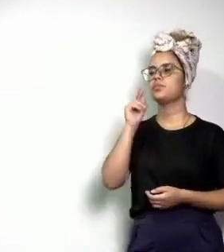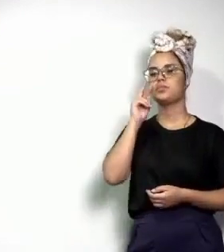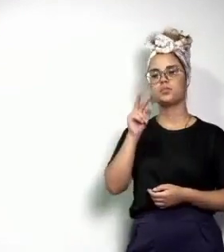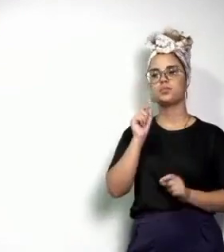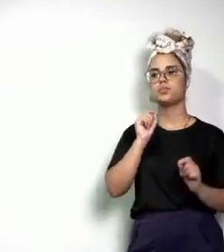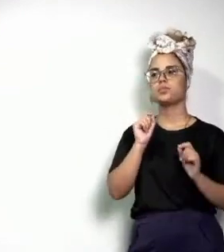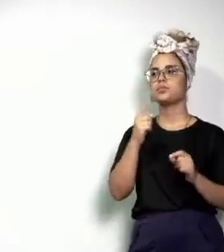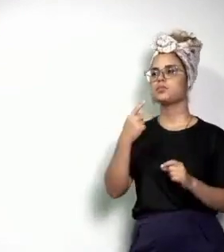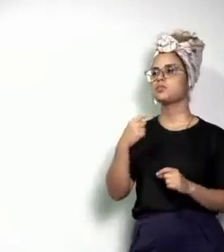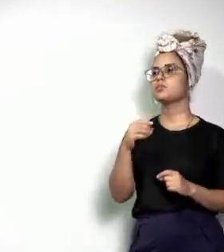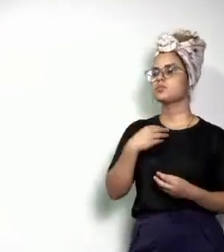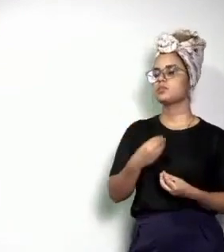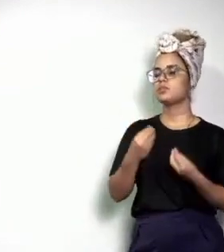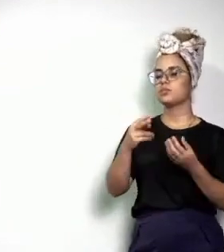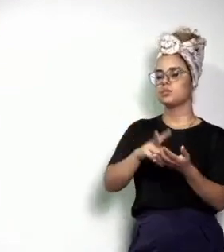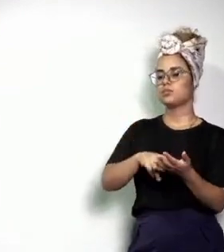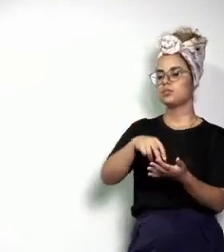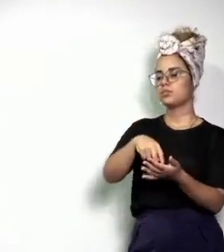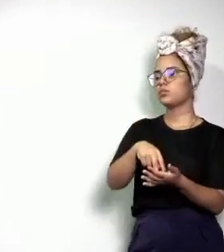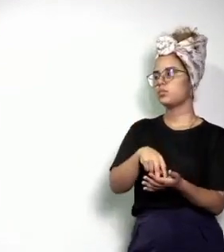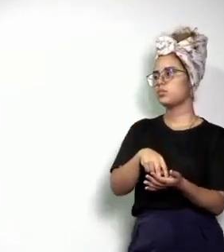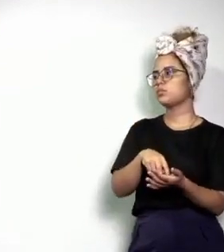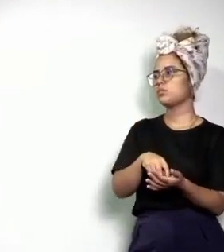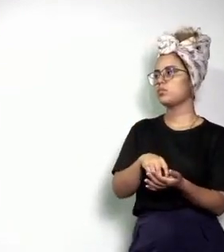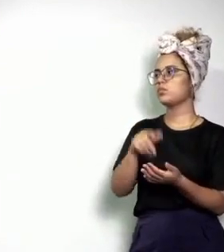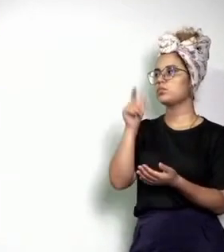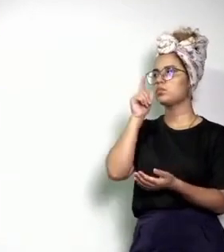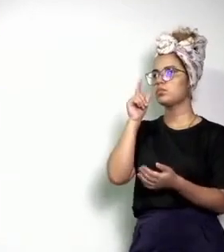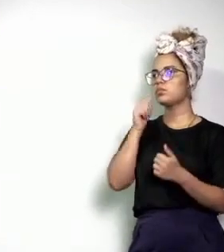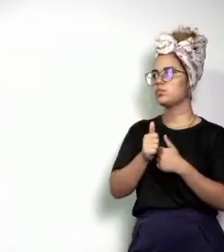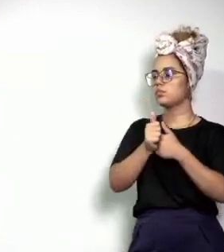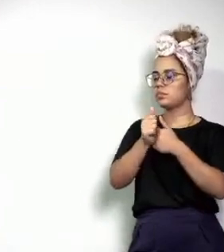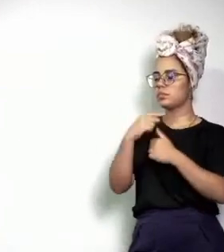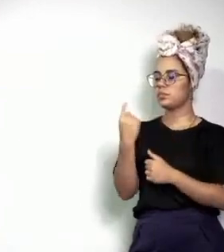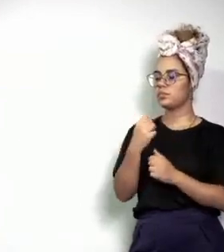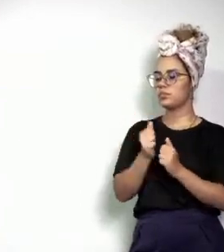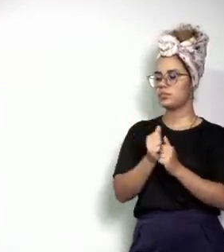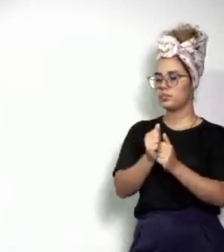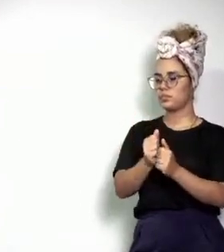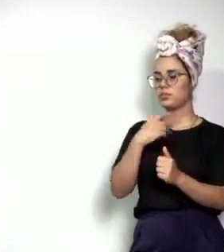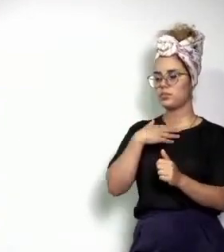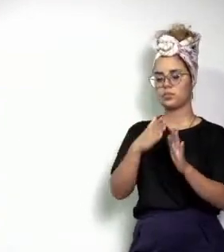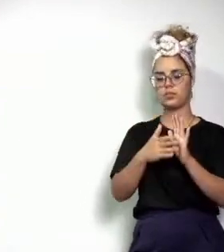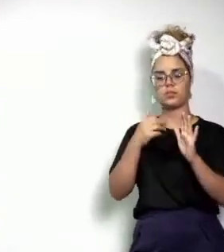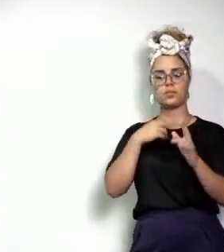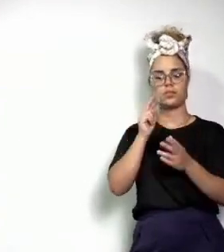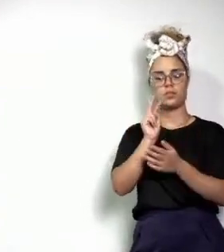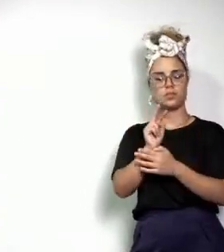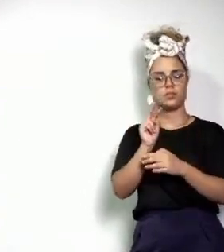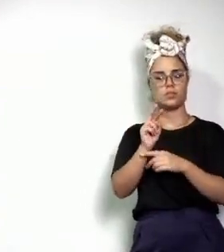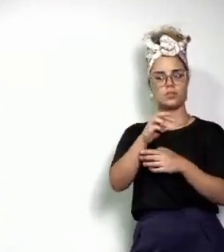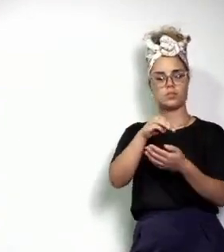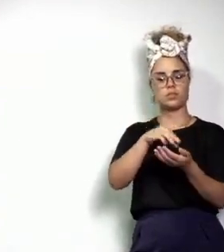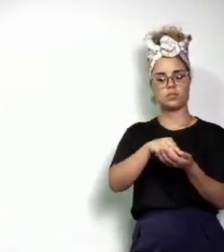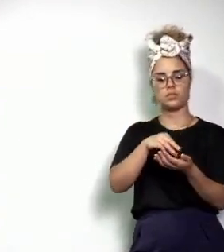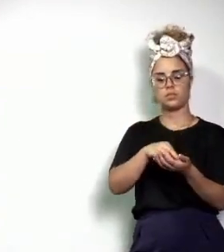vai se oferecer, que a gente acompanha junto. Eu vou pedir para vocês me ajudarem com o tripé.